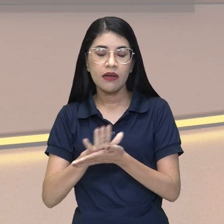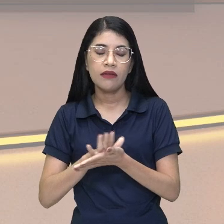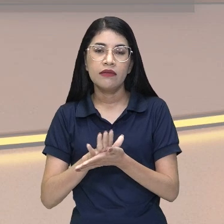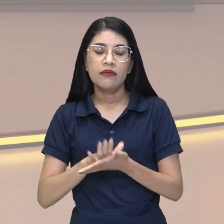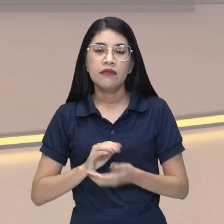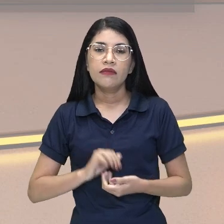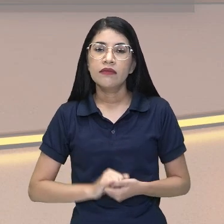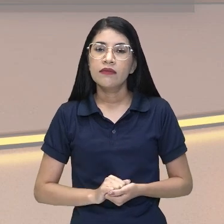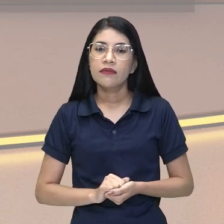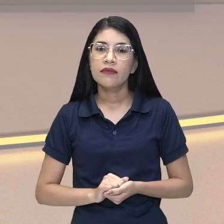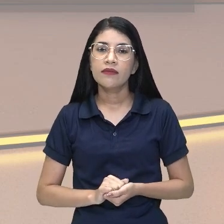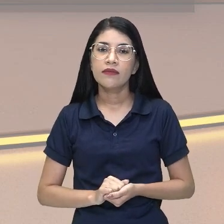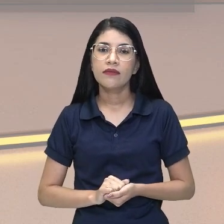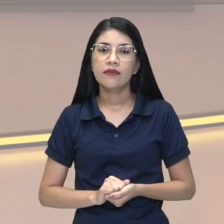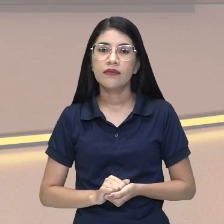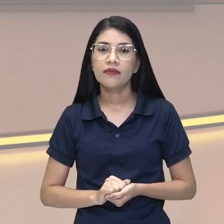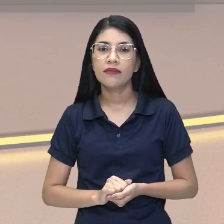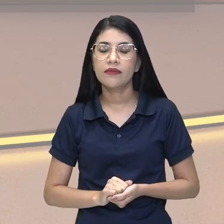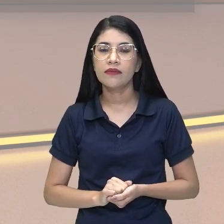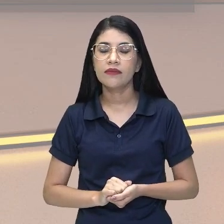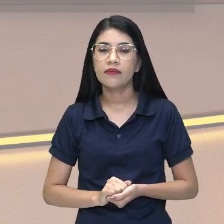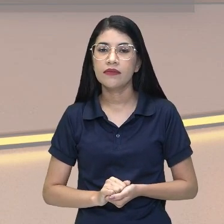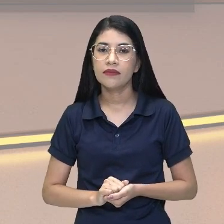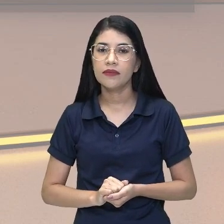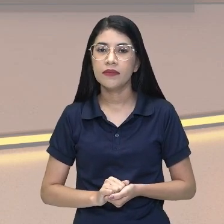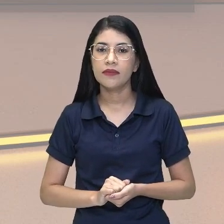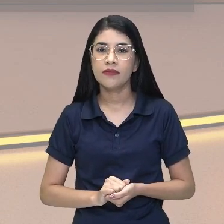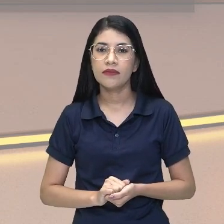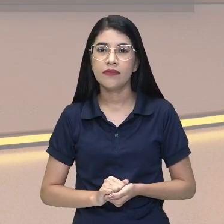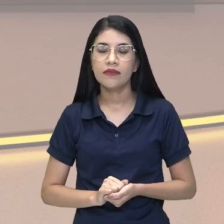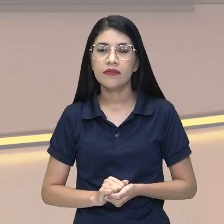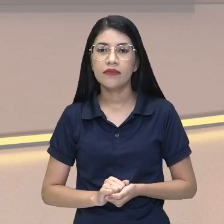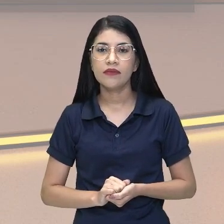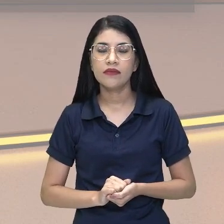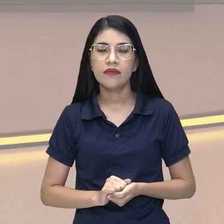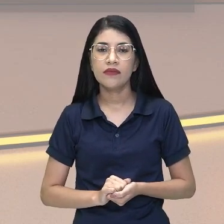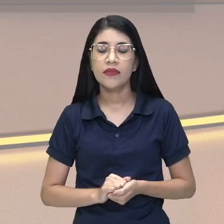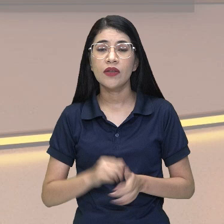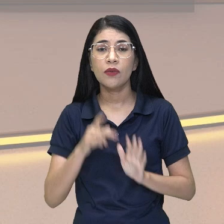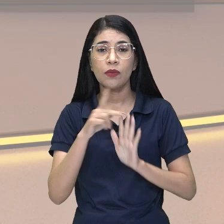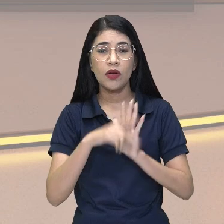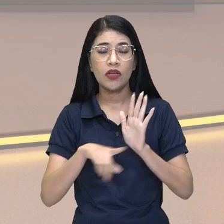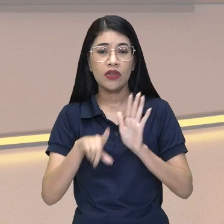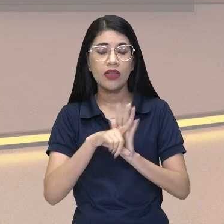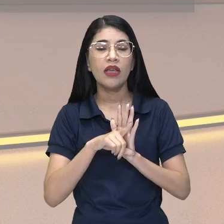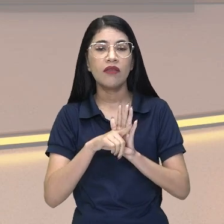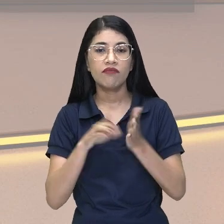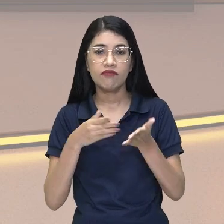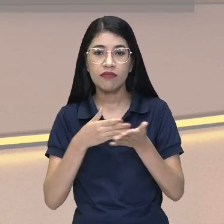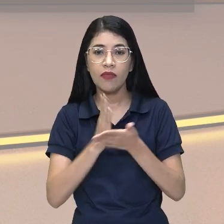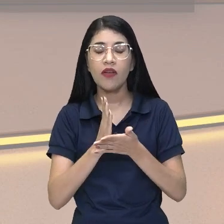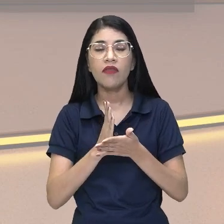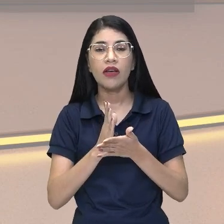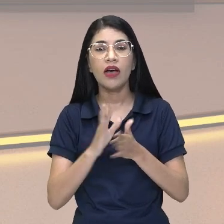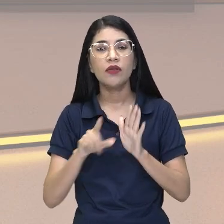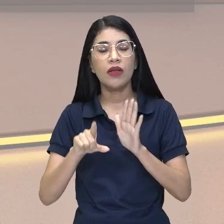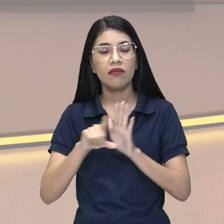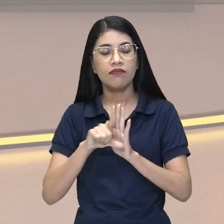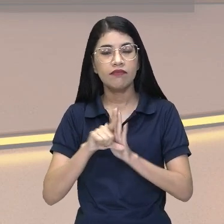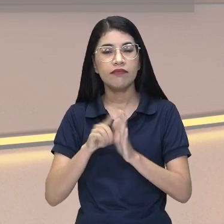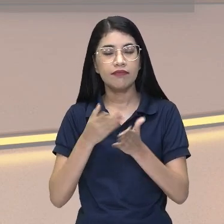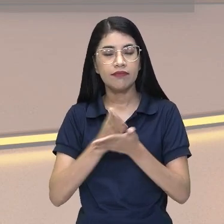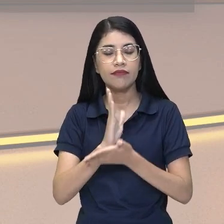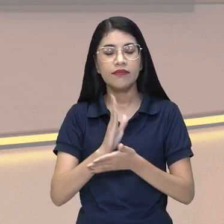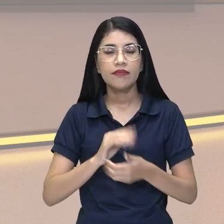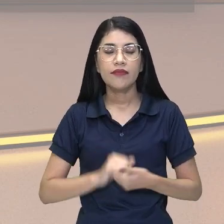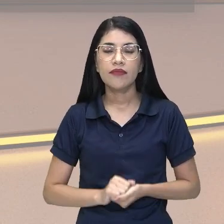senhores de escravos. Muito bem, então a lei, né, o projeto de lei protocolado, ele virou lei, e